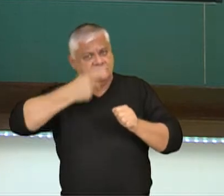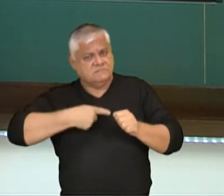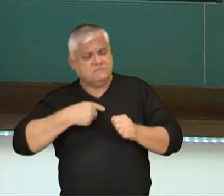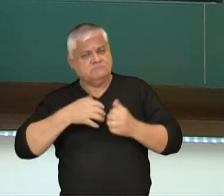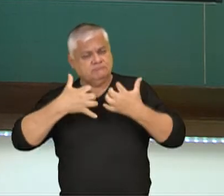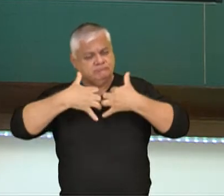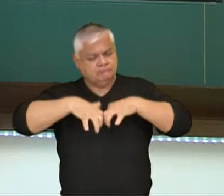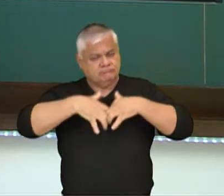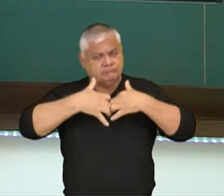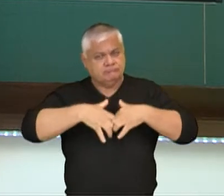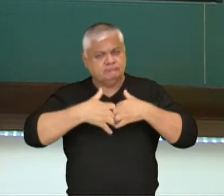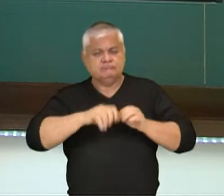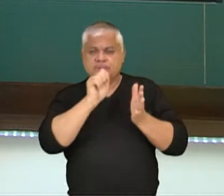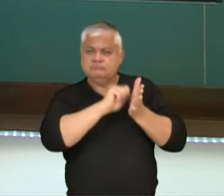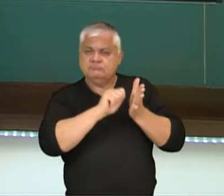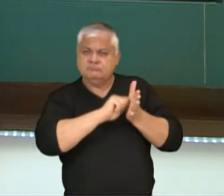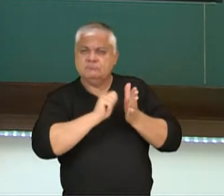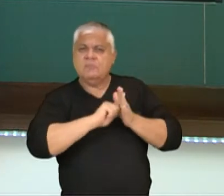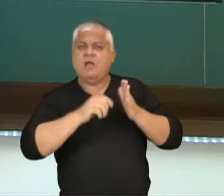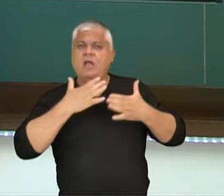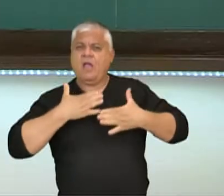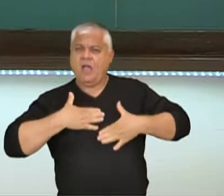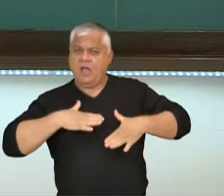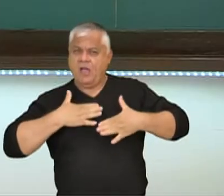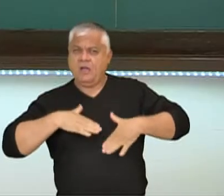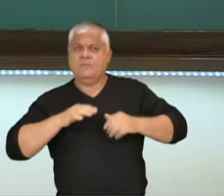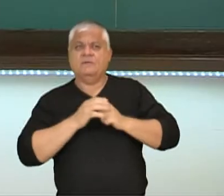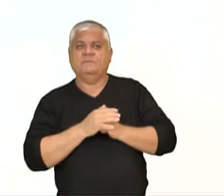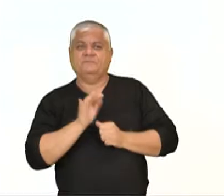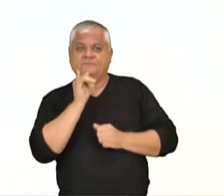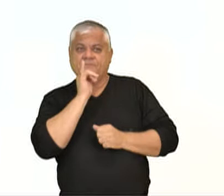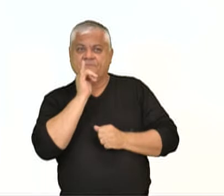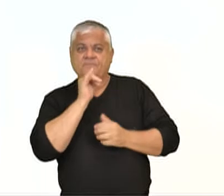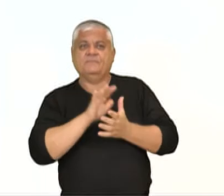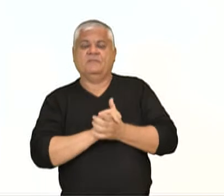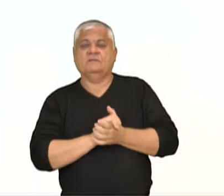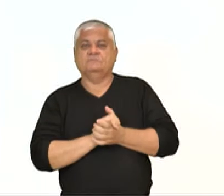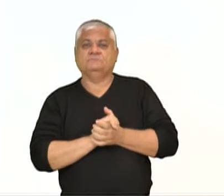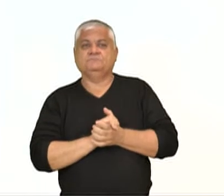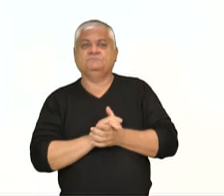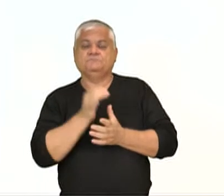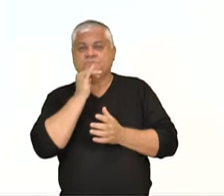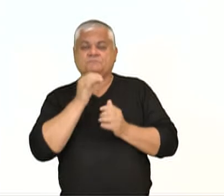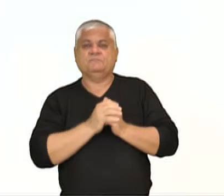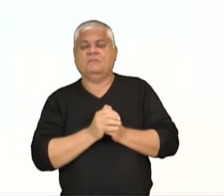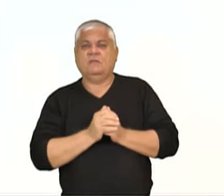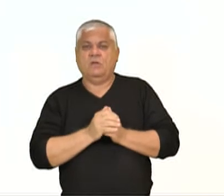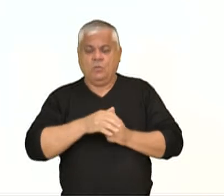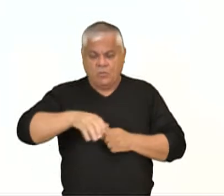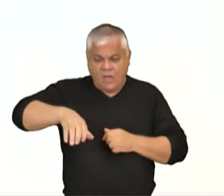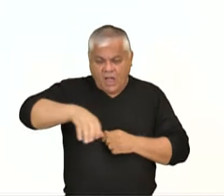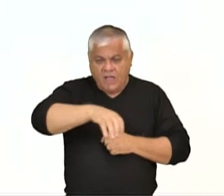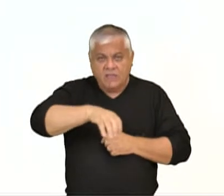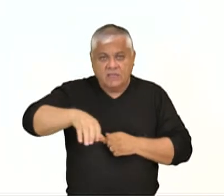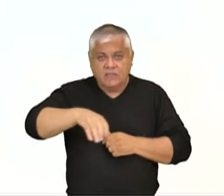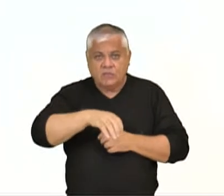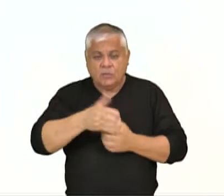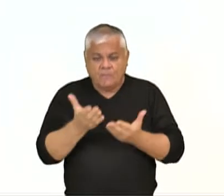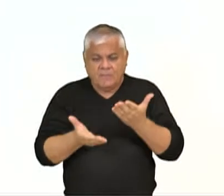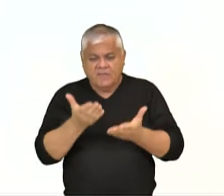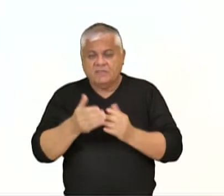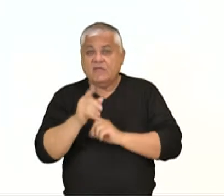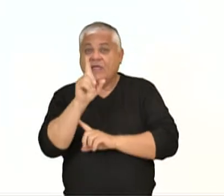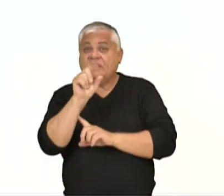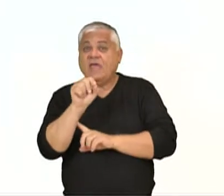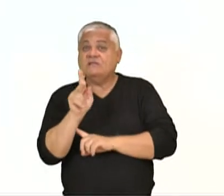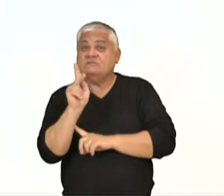resolver no seu caderno, bem tranquilo. Ó, ele fala o seguinte, ó, um carrinho de massa 10 quilos é empurrado